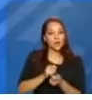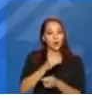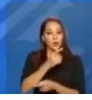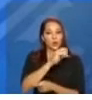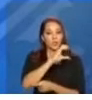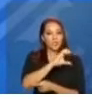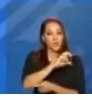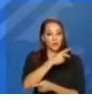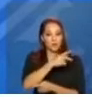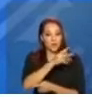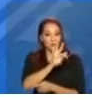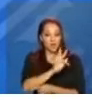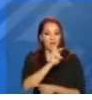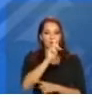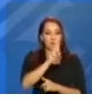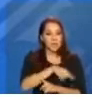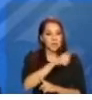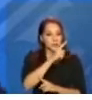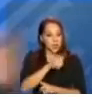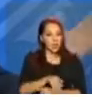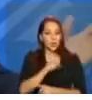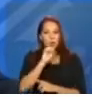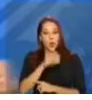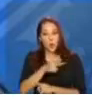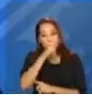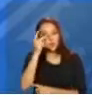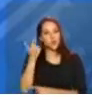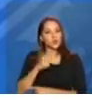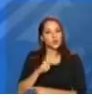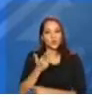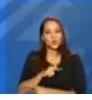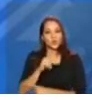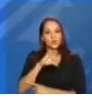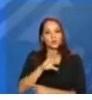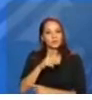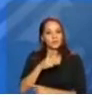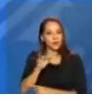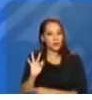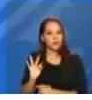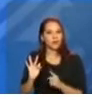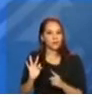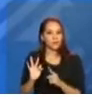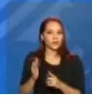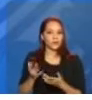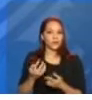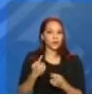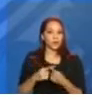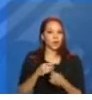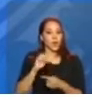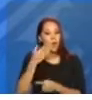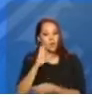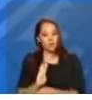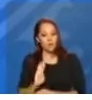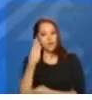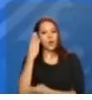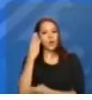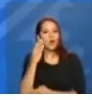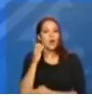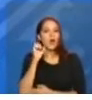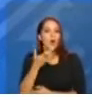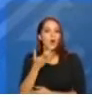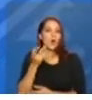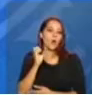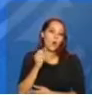CPF cancelado ou sem CPF. O Canuto aqui pode falar, porque ou é fraude ou é uma